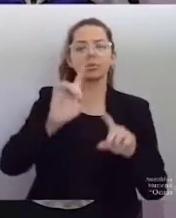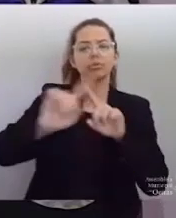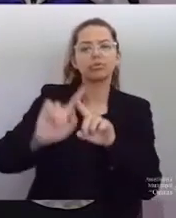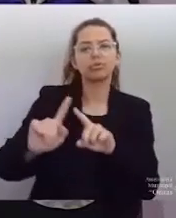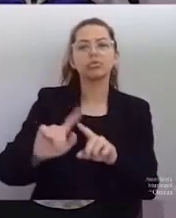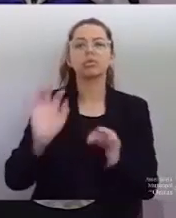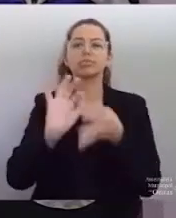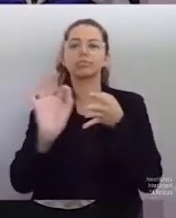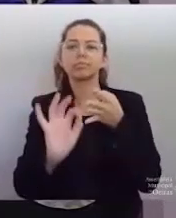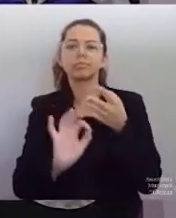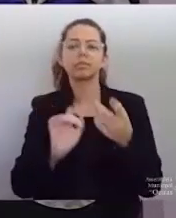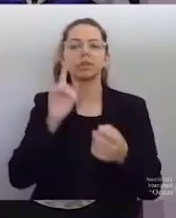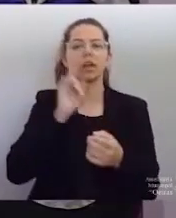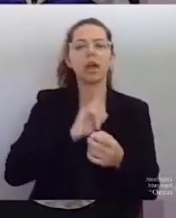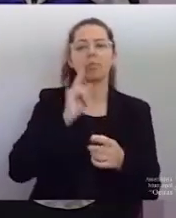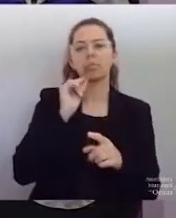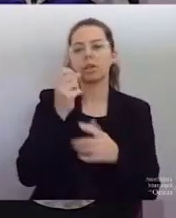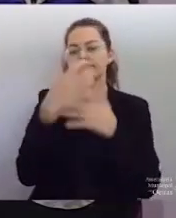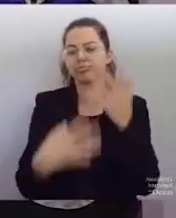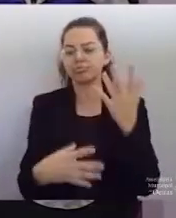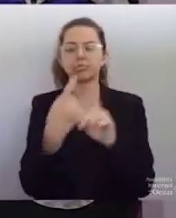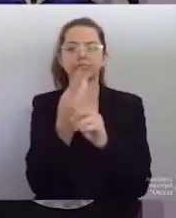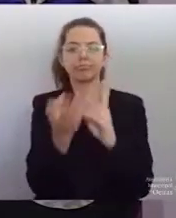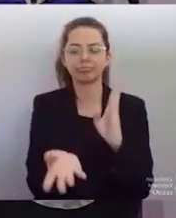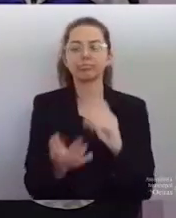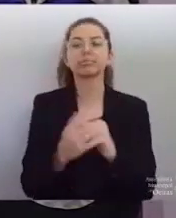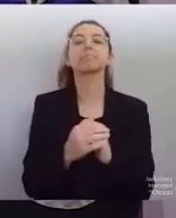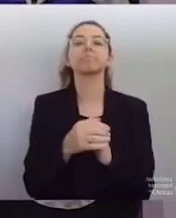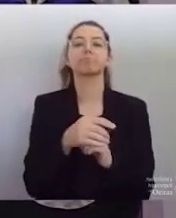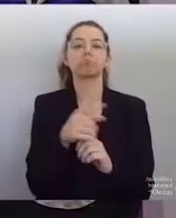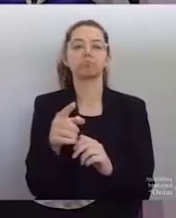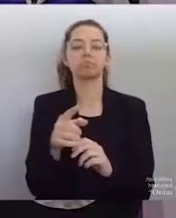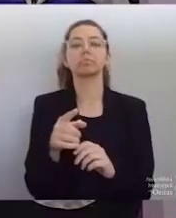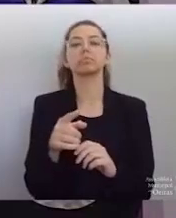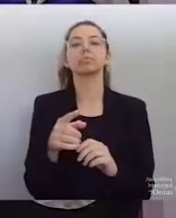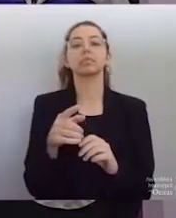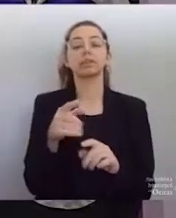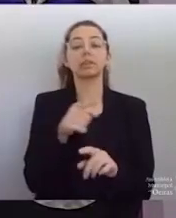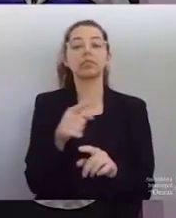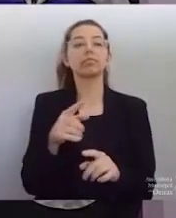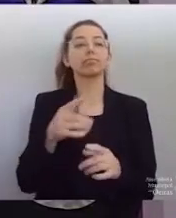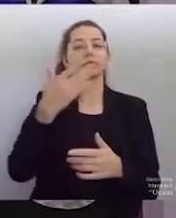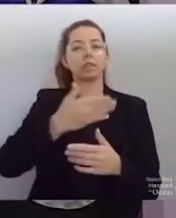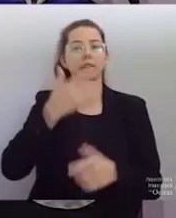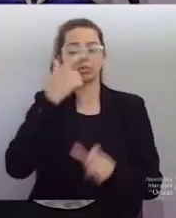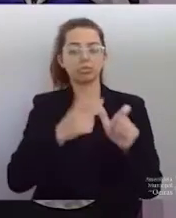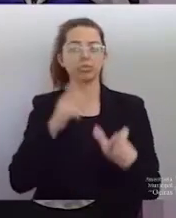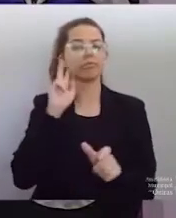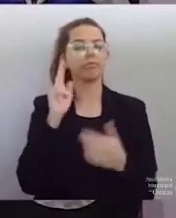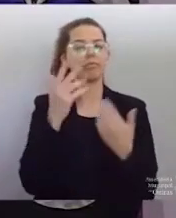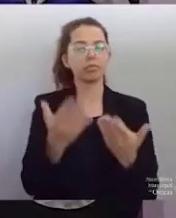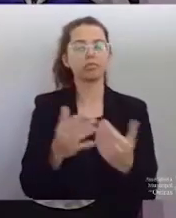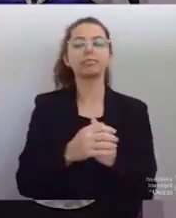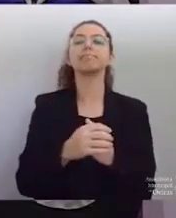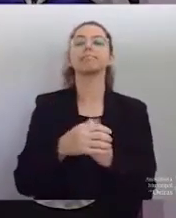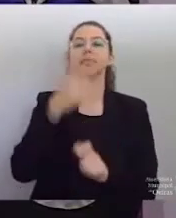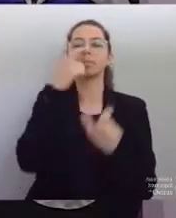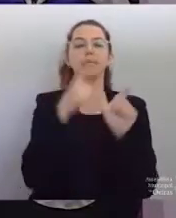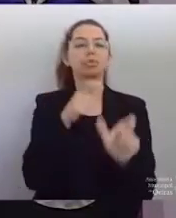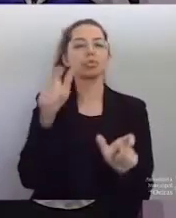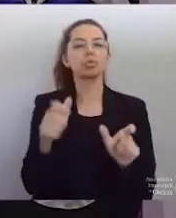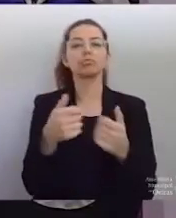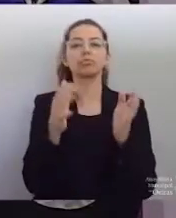género. Celebrar os direitos humanos, valorizar a integridade e dignidade de cada ser humano na